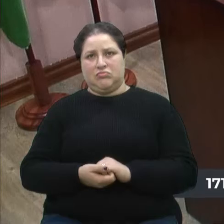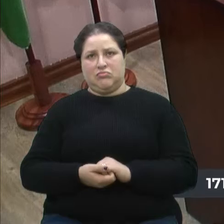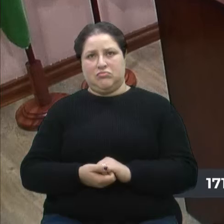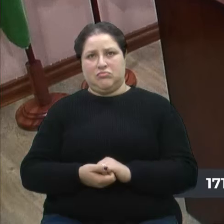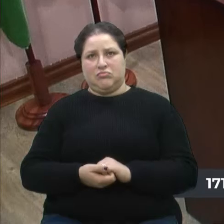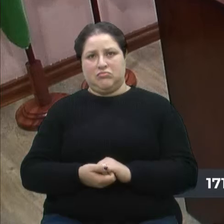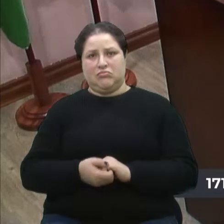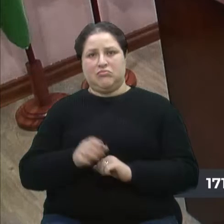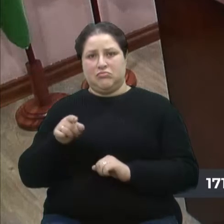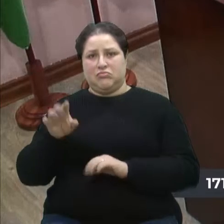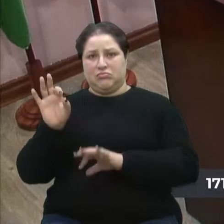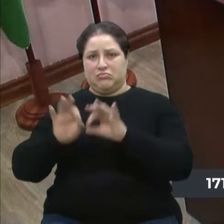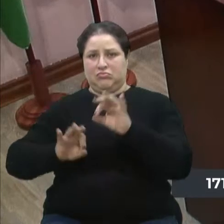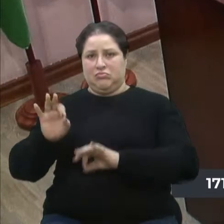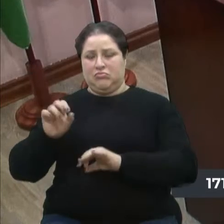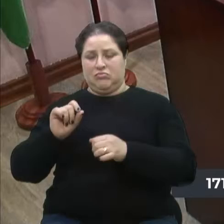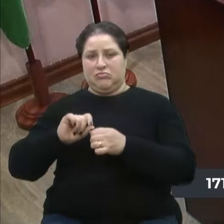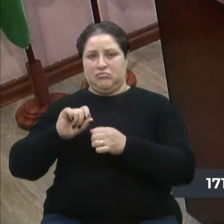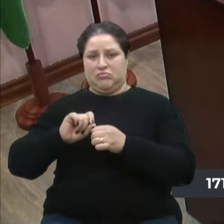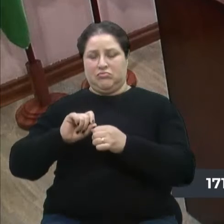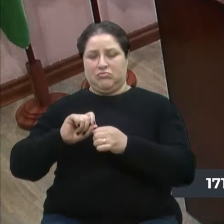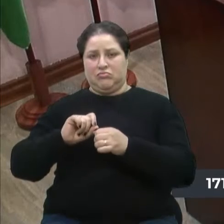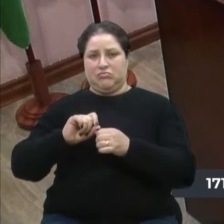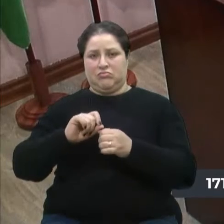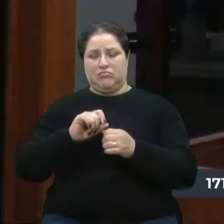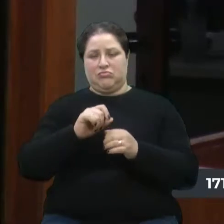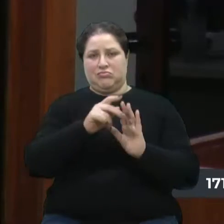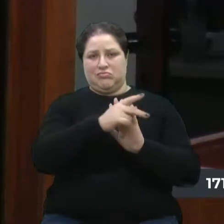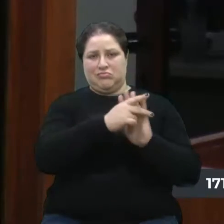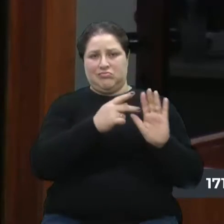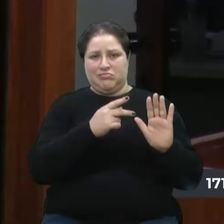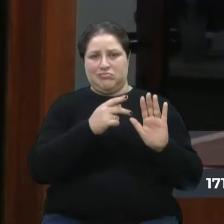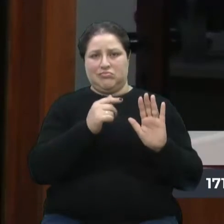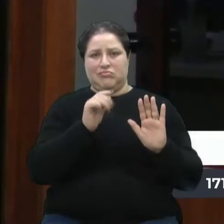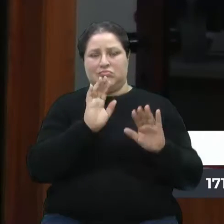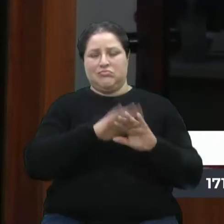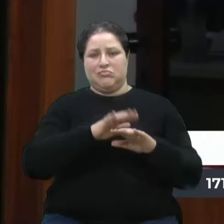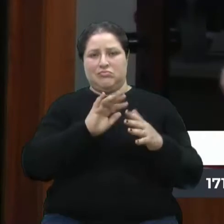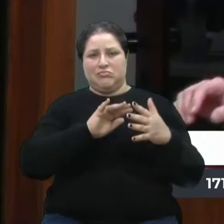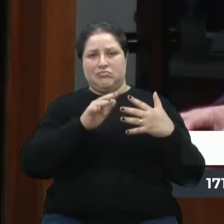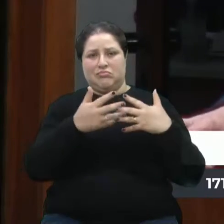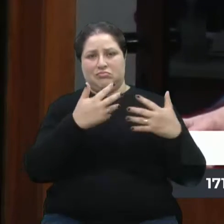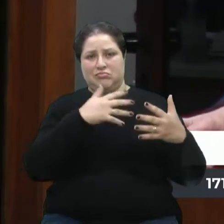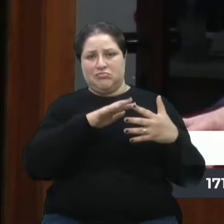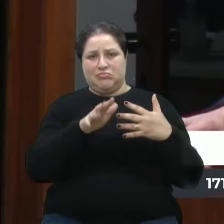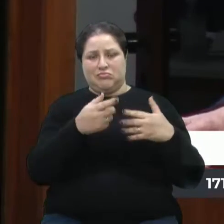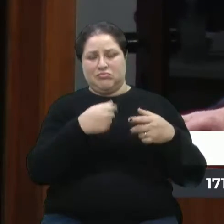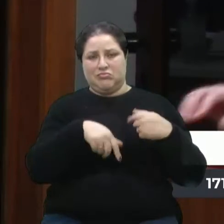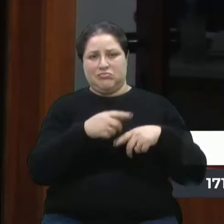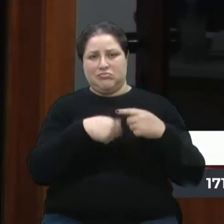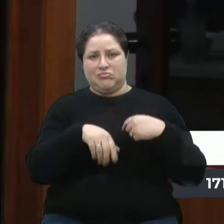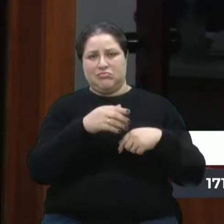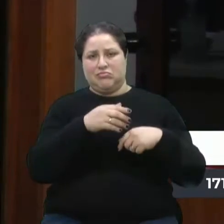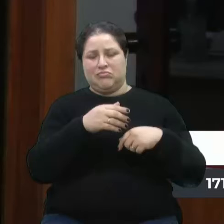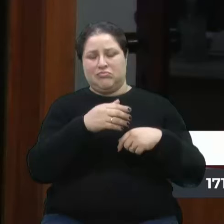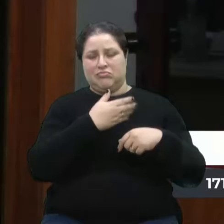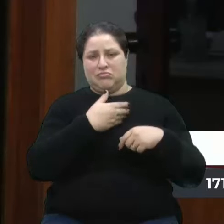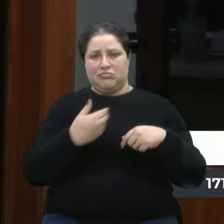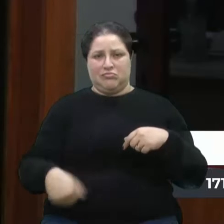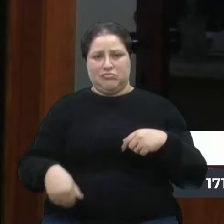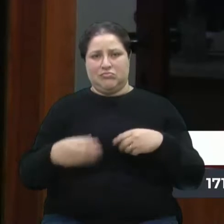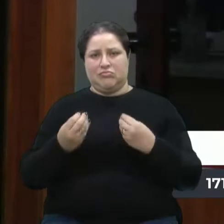Então, esse projeto que eu protocolei, ele visa dar mais transparência na administração pública, de que forma? Se o